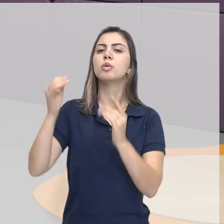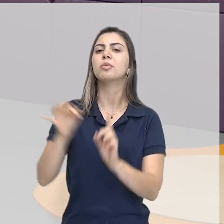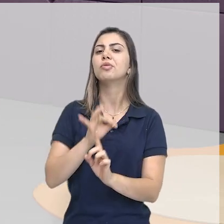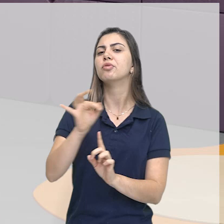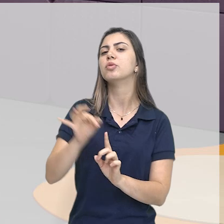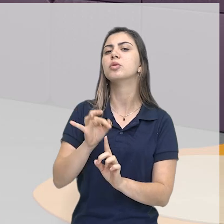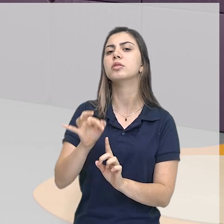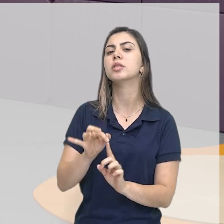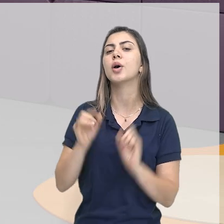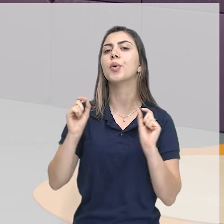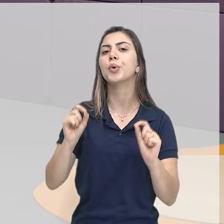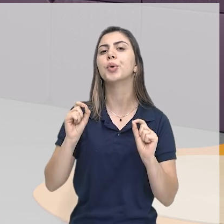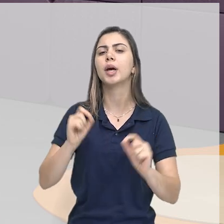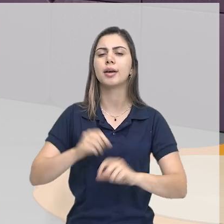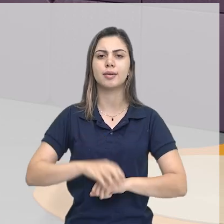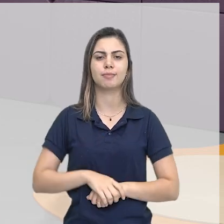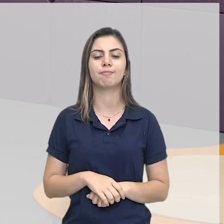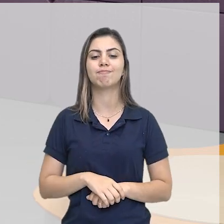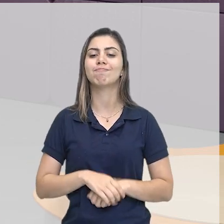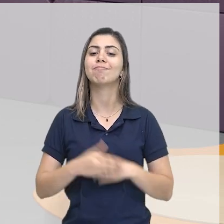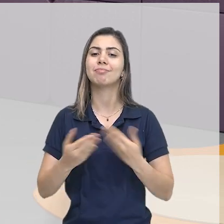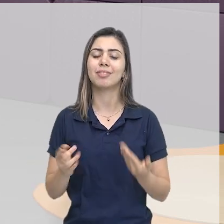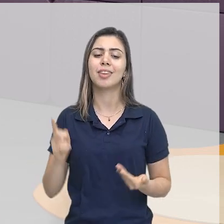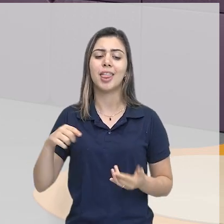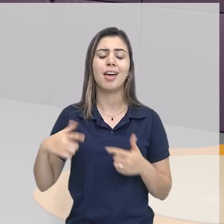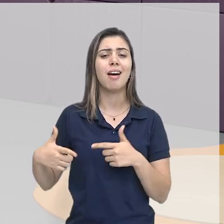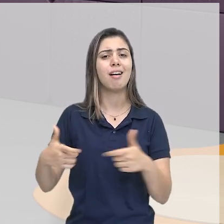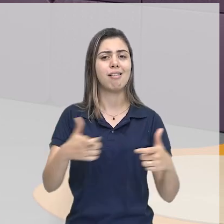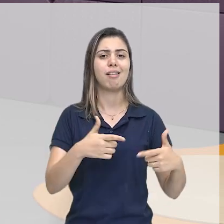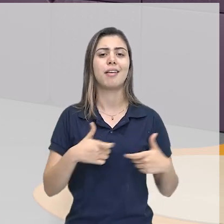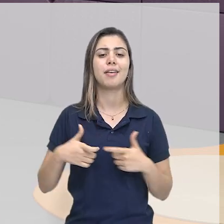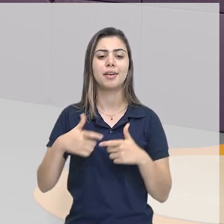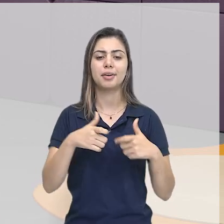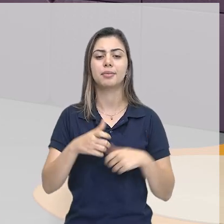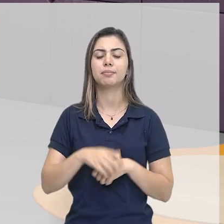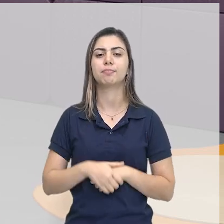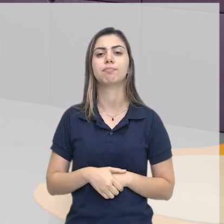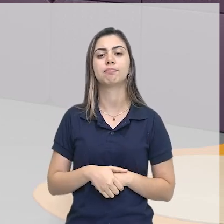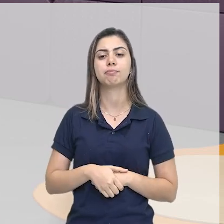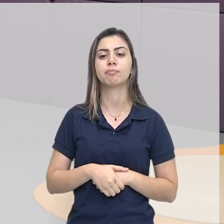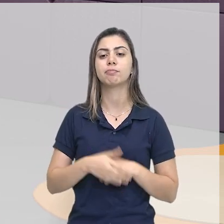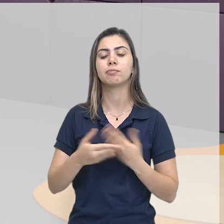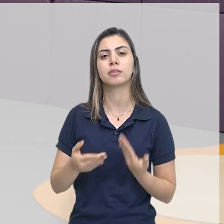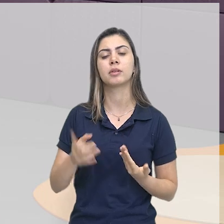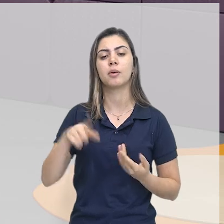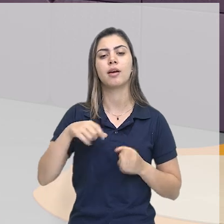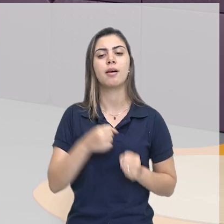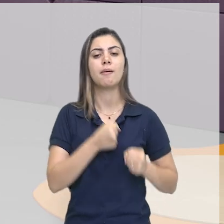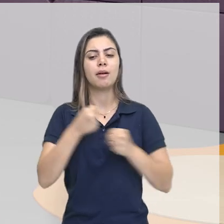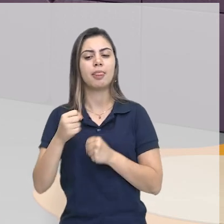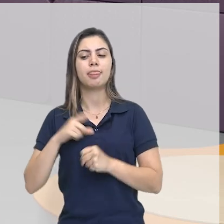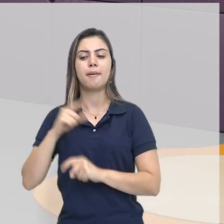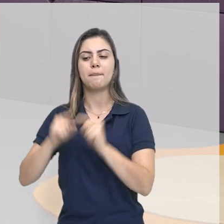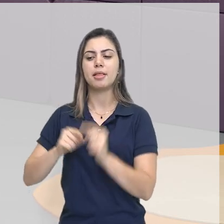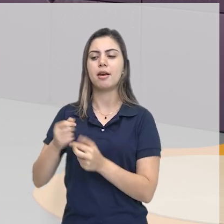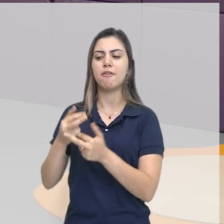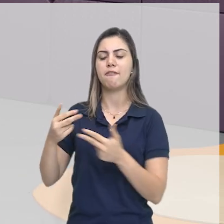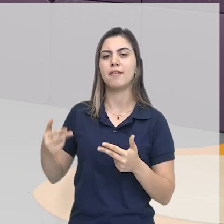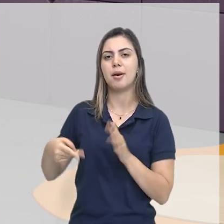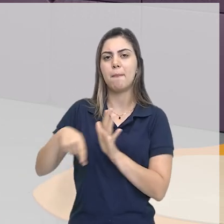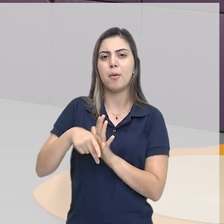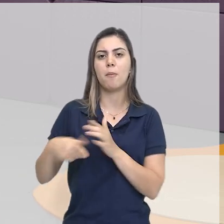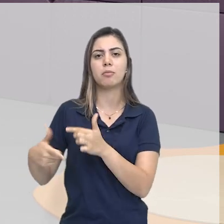nobres era justamente a guerra, né? Eles detinham o monopólio de armas e